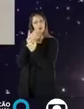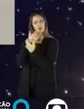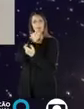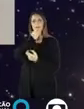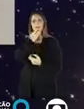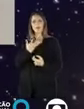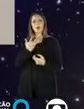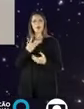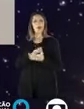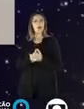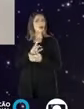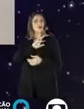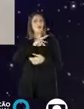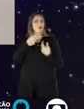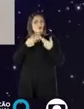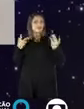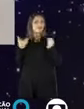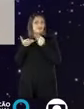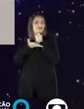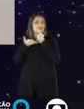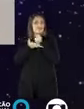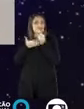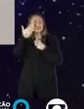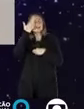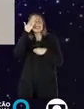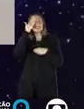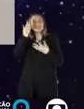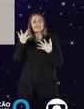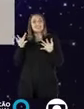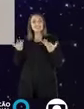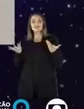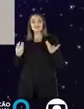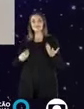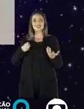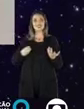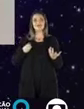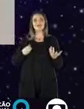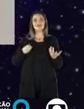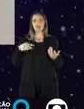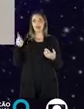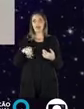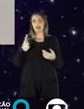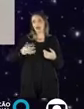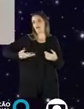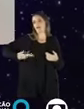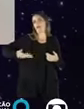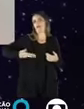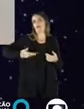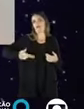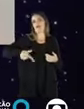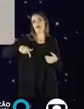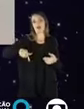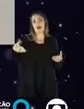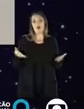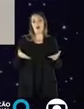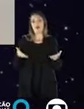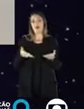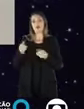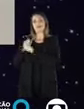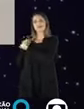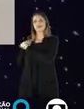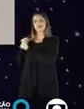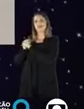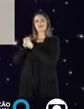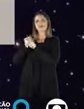são coisas, enfim, básicas, mas que a gente entendeu que, né, na nossa vida corrida. Nesses últimos anos,